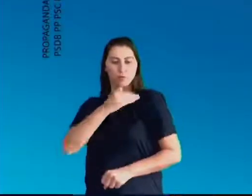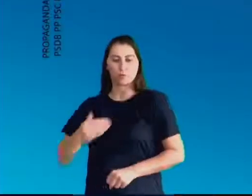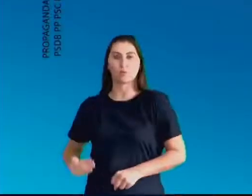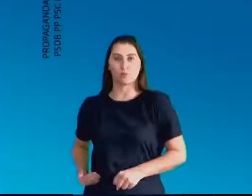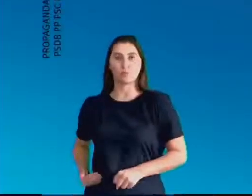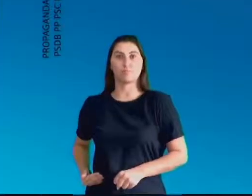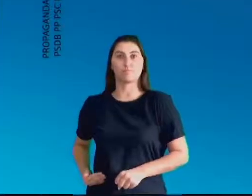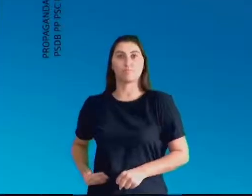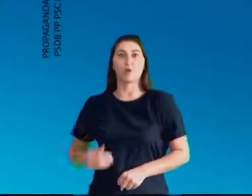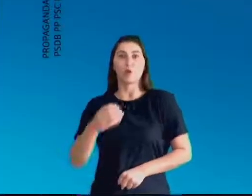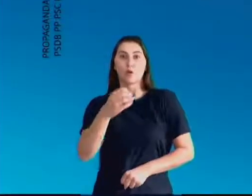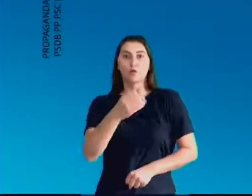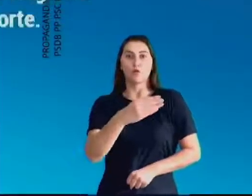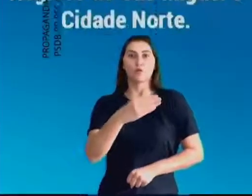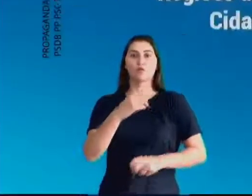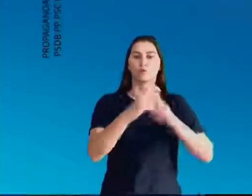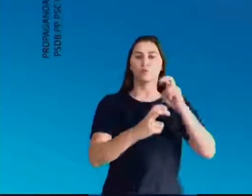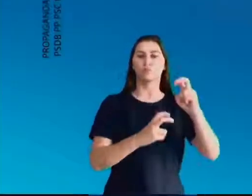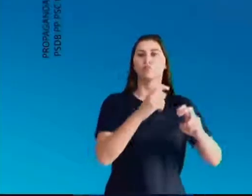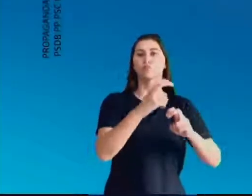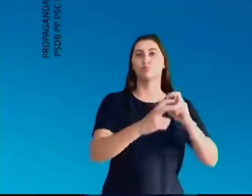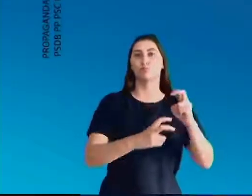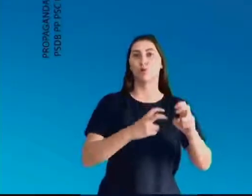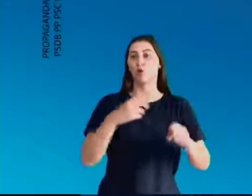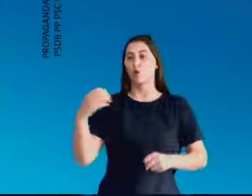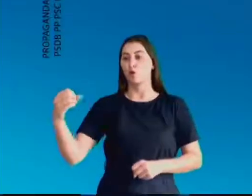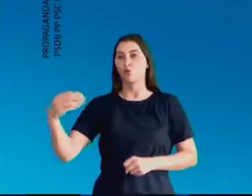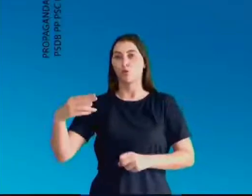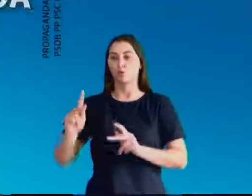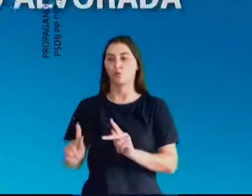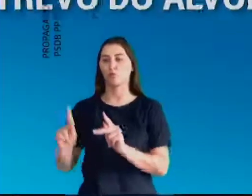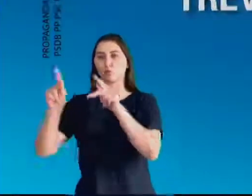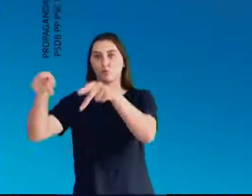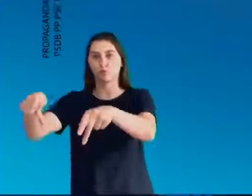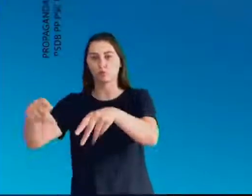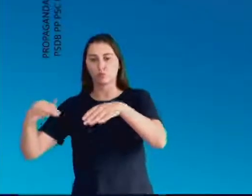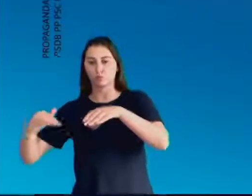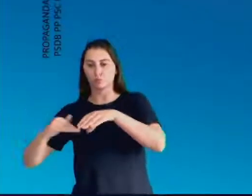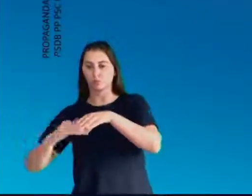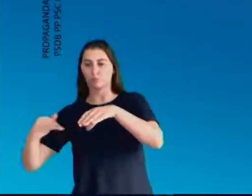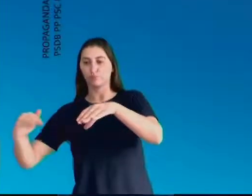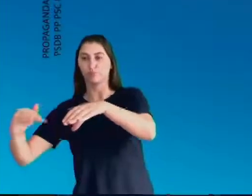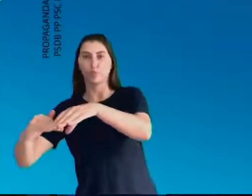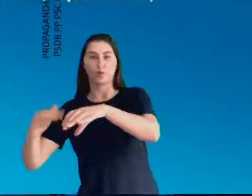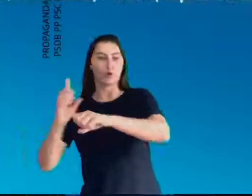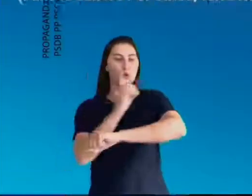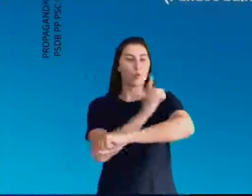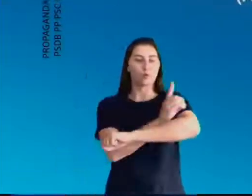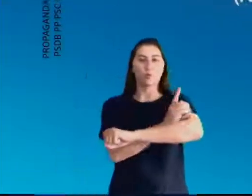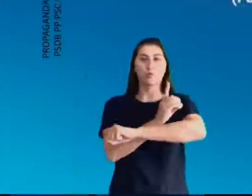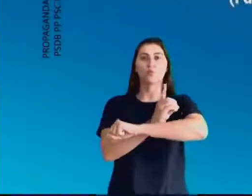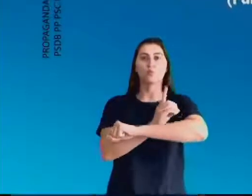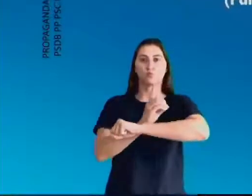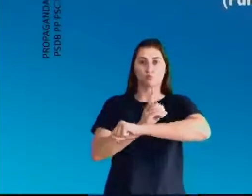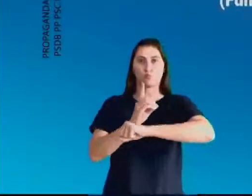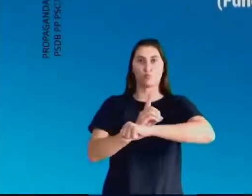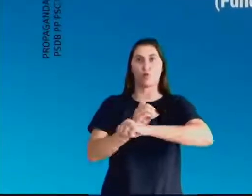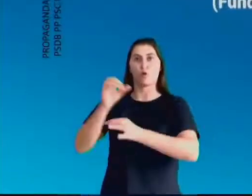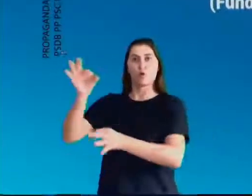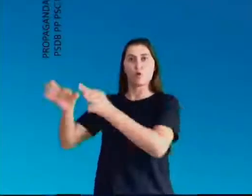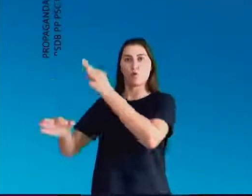Mercado Público Municipal. Novos parques. Novo viaduto.